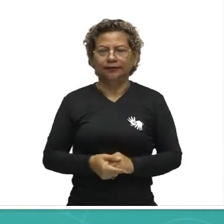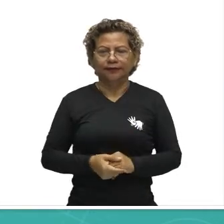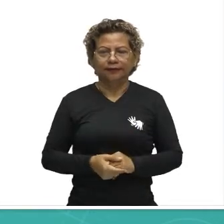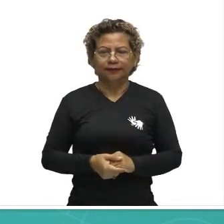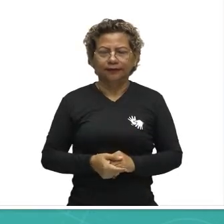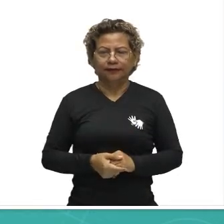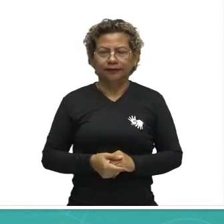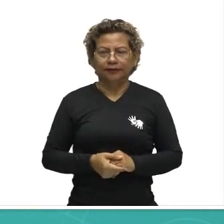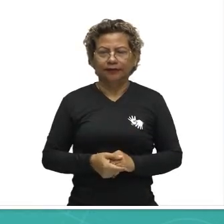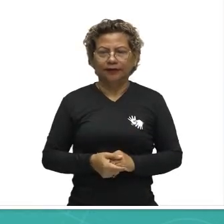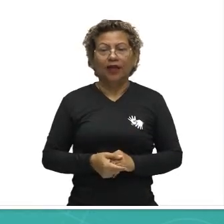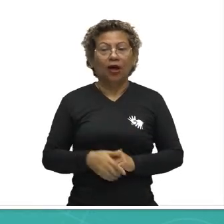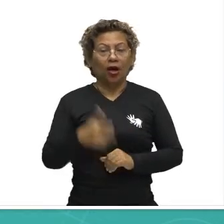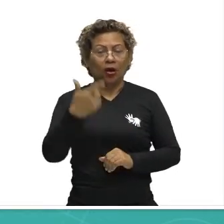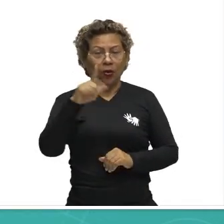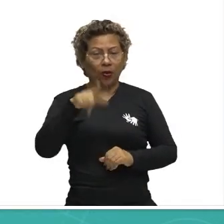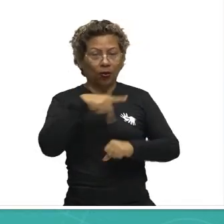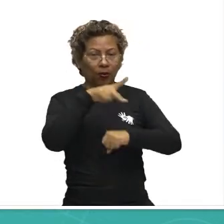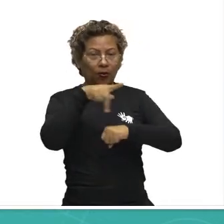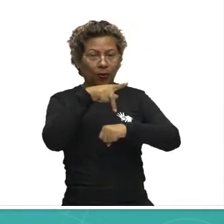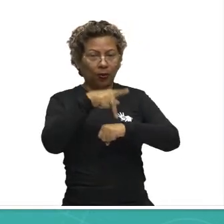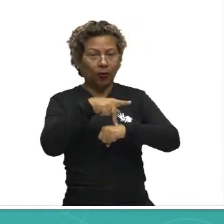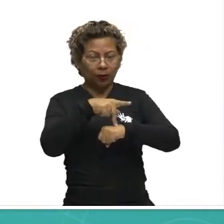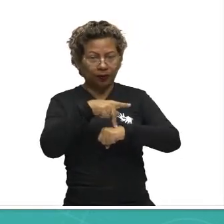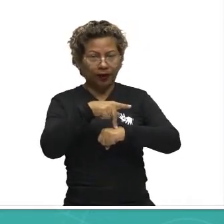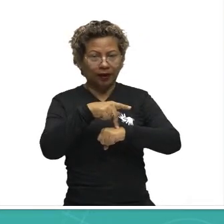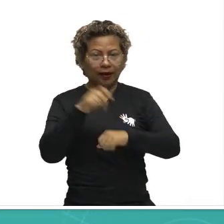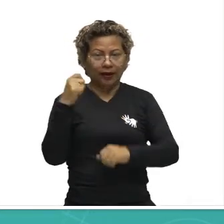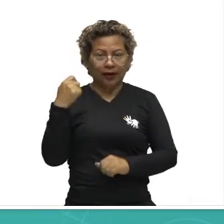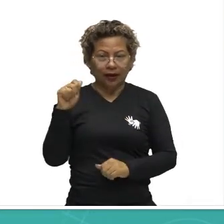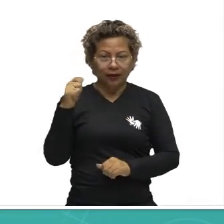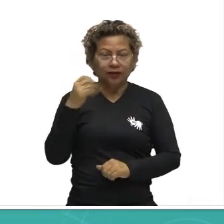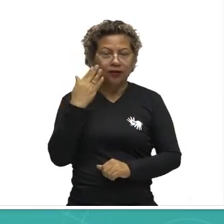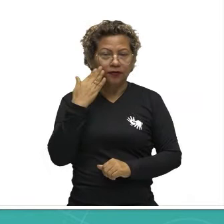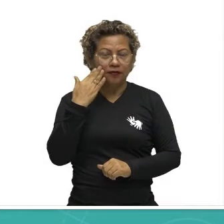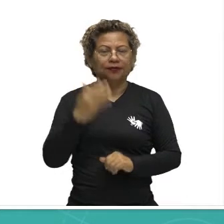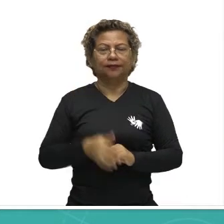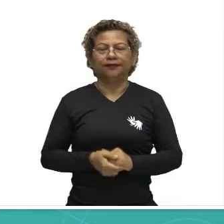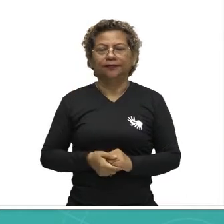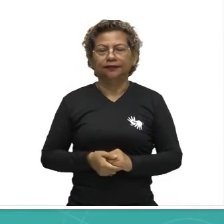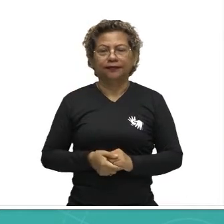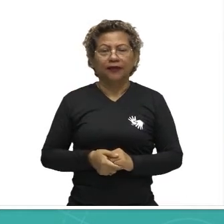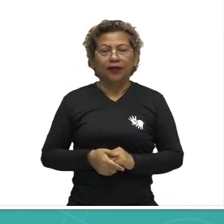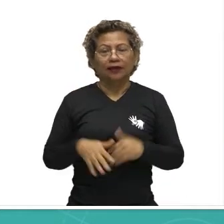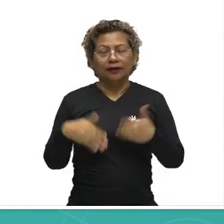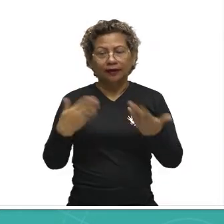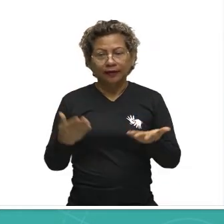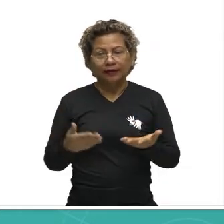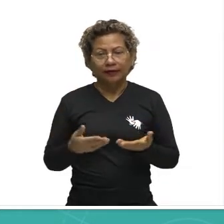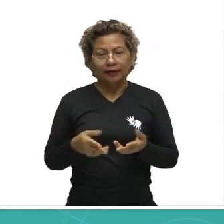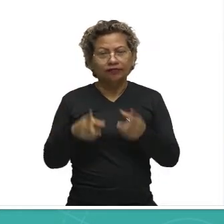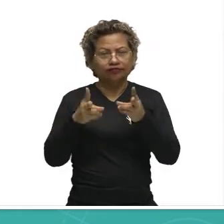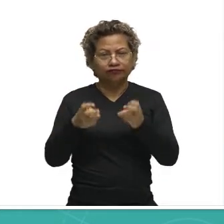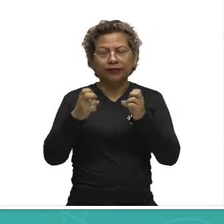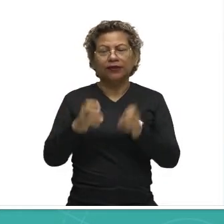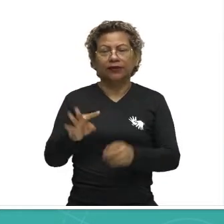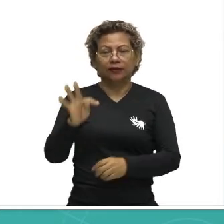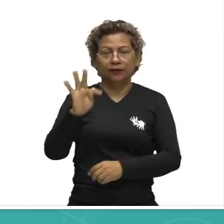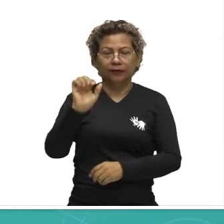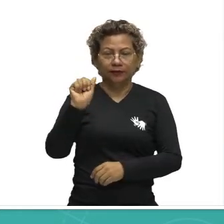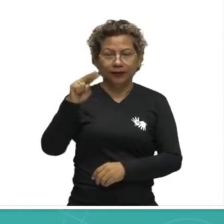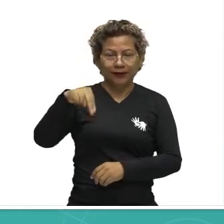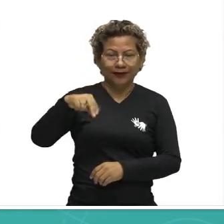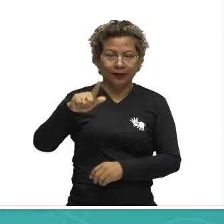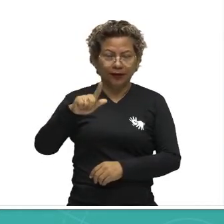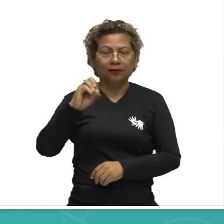Aí, vou trazer um outro país, a Argentina. Vamos ver? Então, a Argentina, nós vamos trazer o tango. O